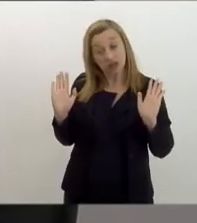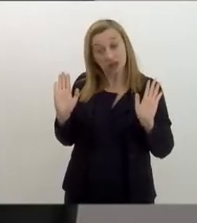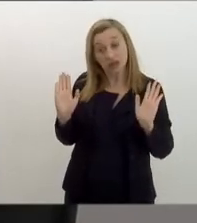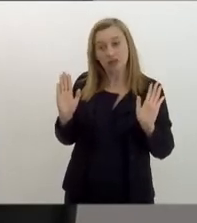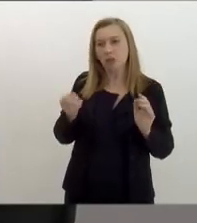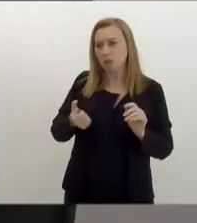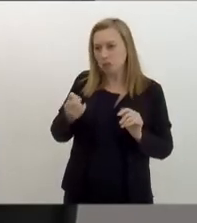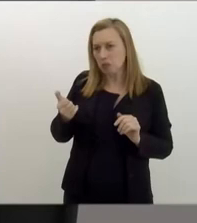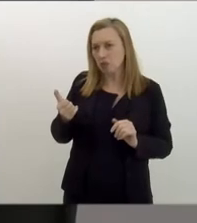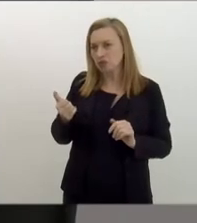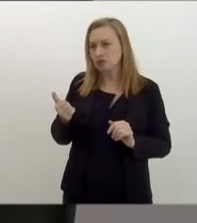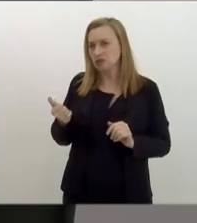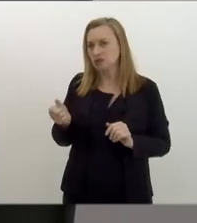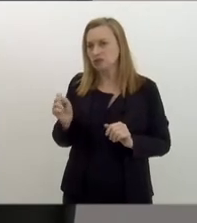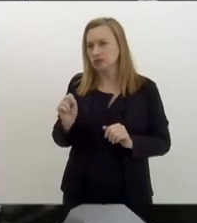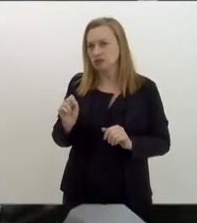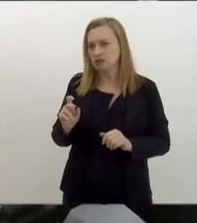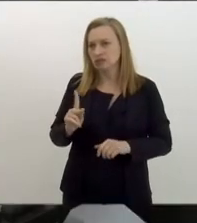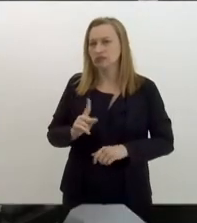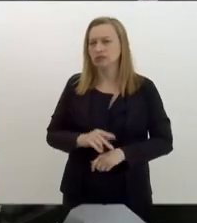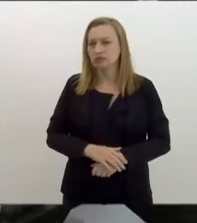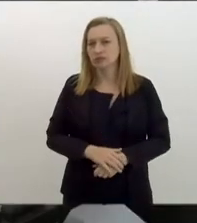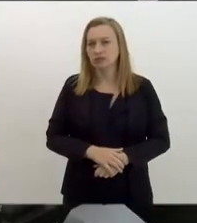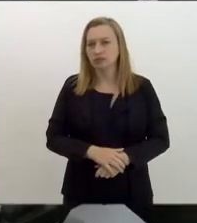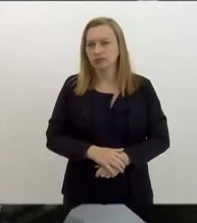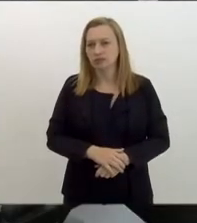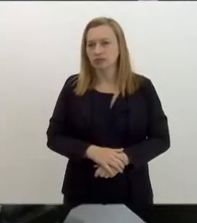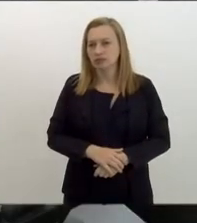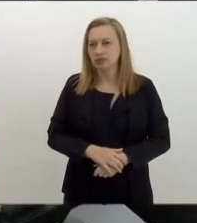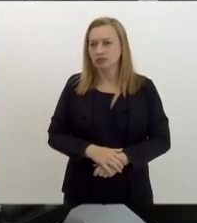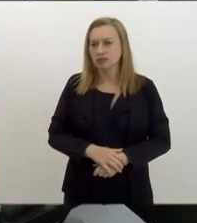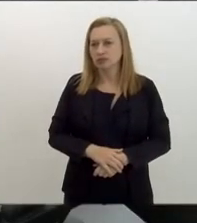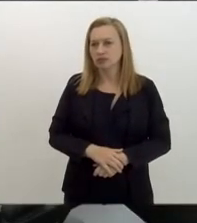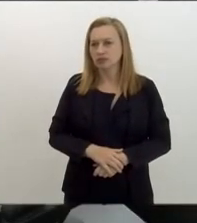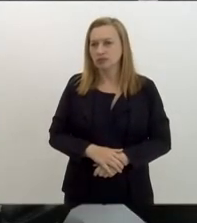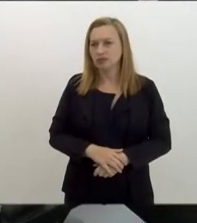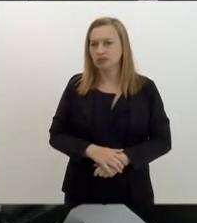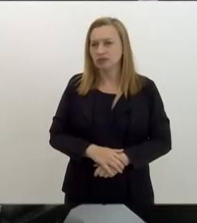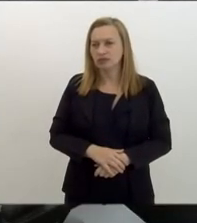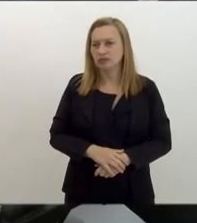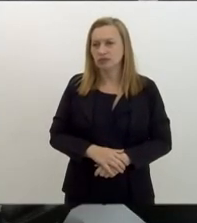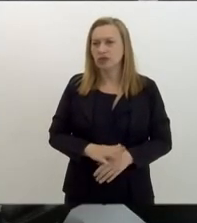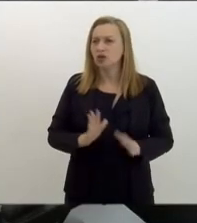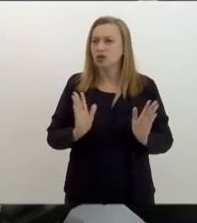muito poucos Talvez né o quadro anterior essa competência